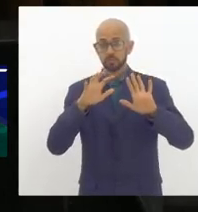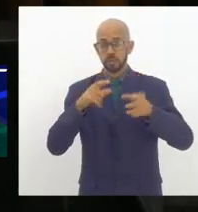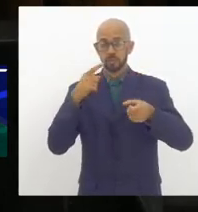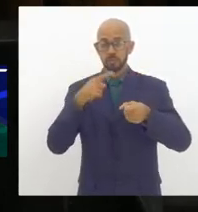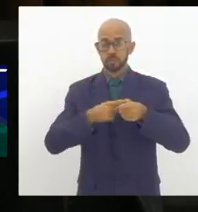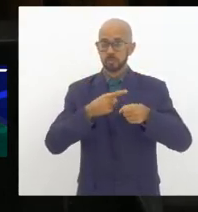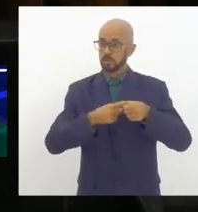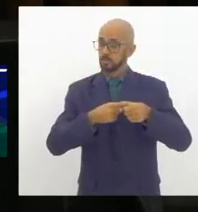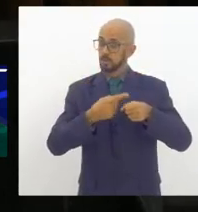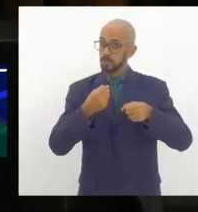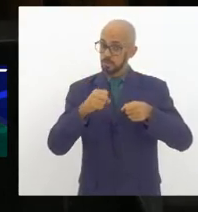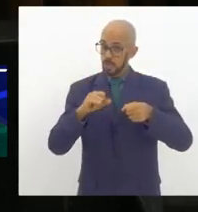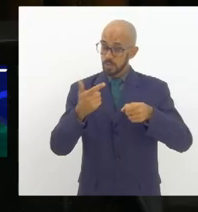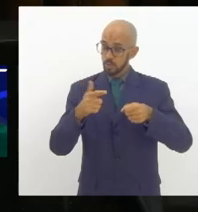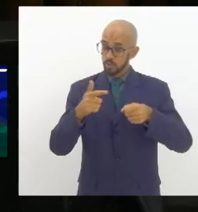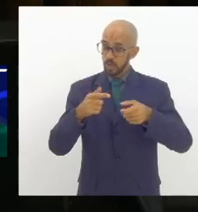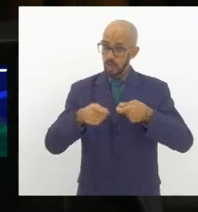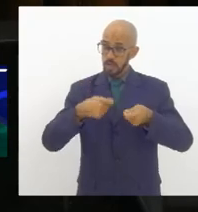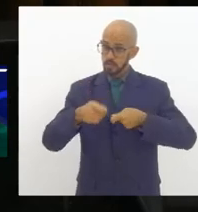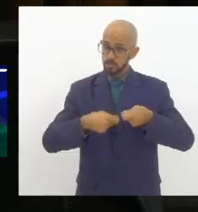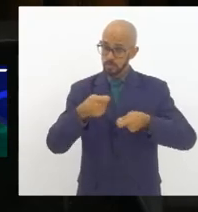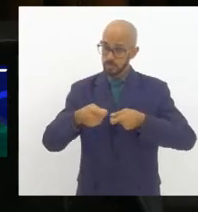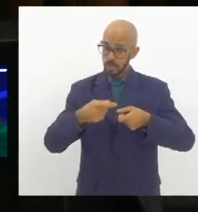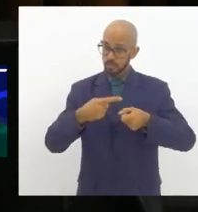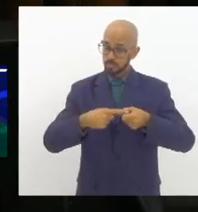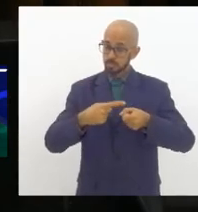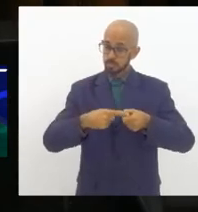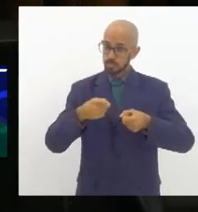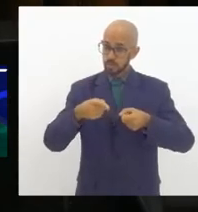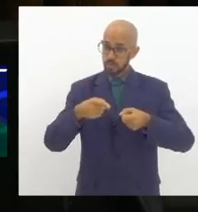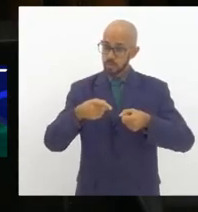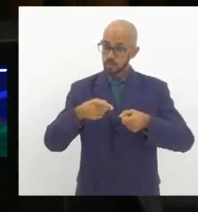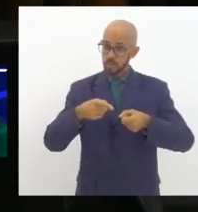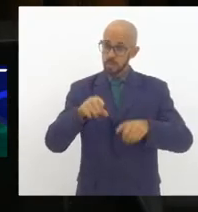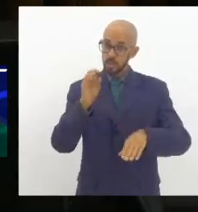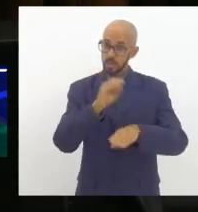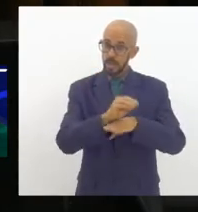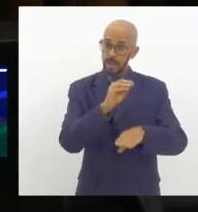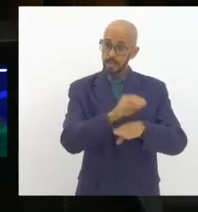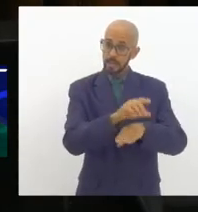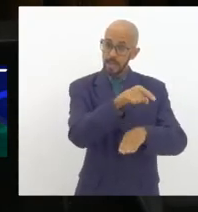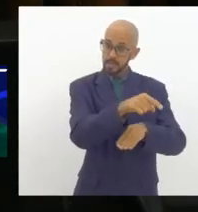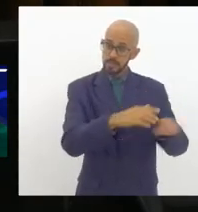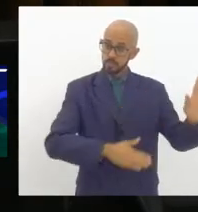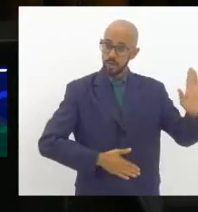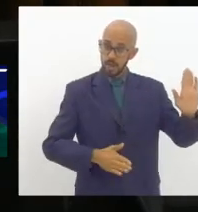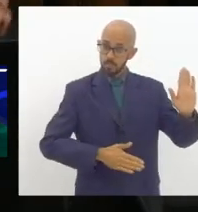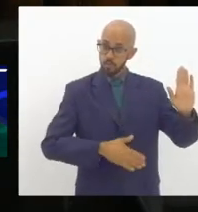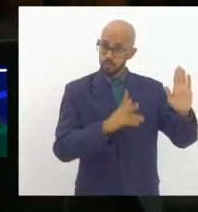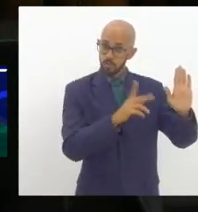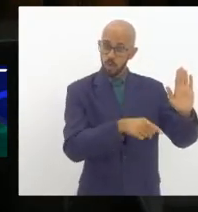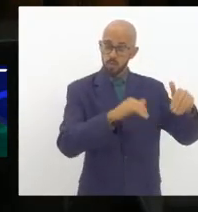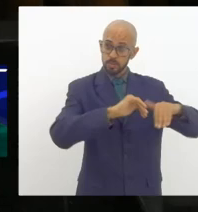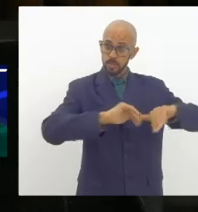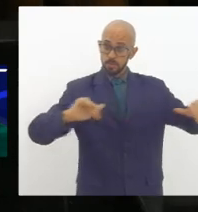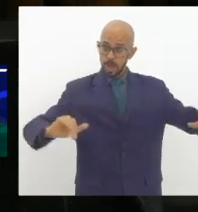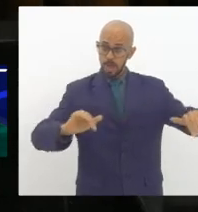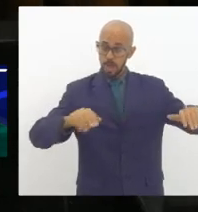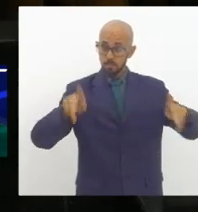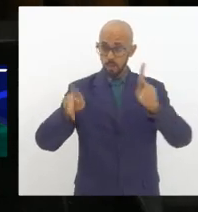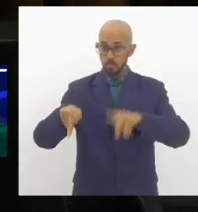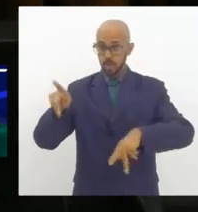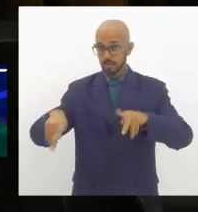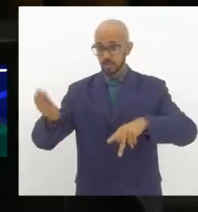a regra nesse município tratar vagabundo como tal a separar o joio do trigo da